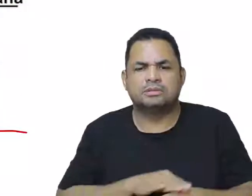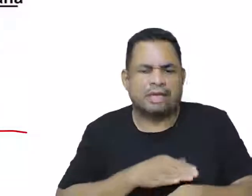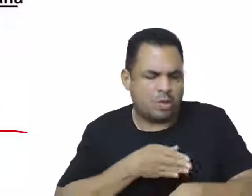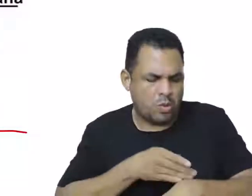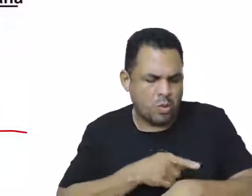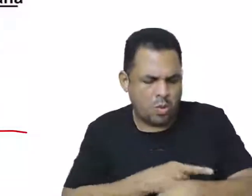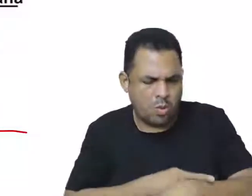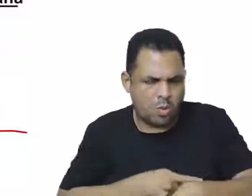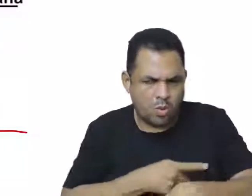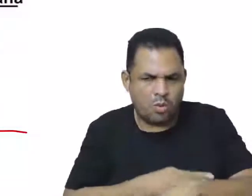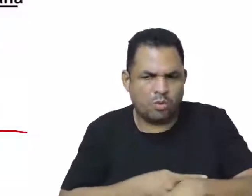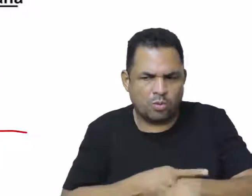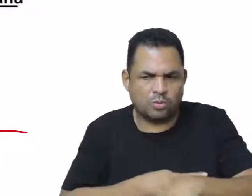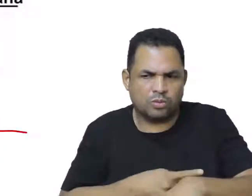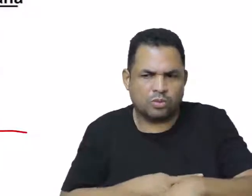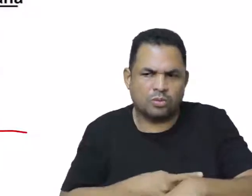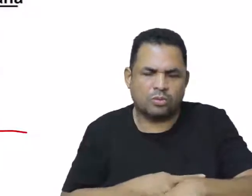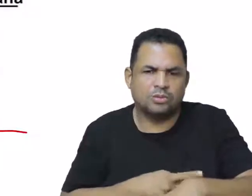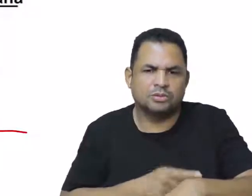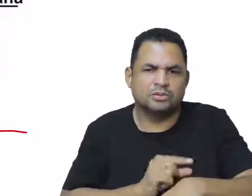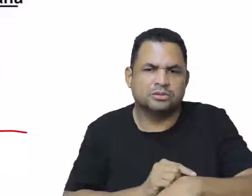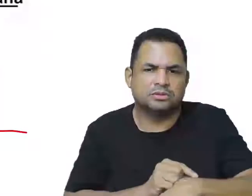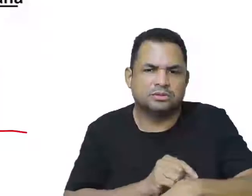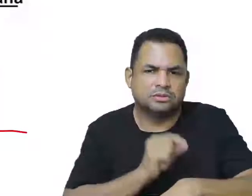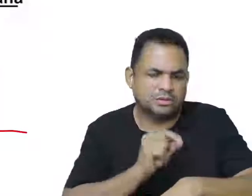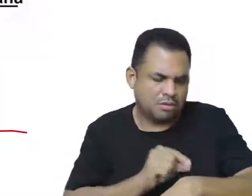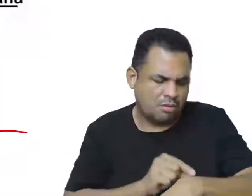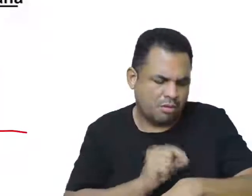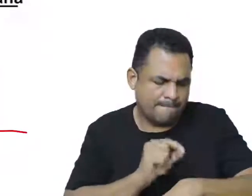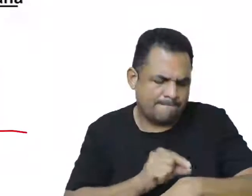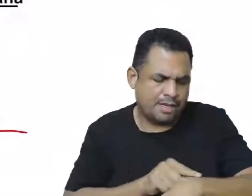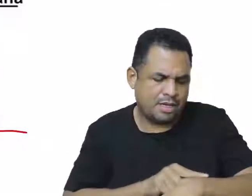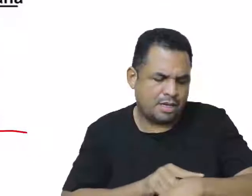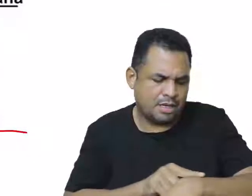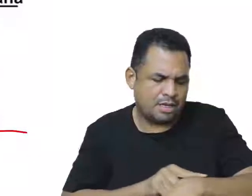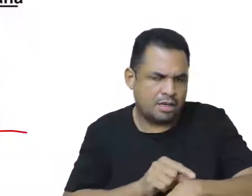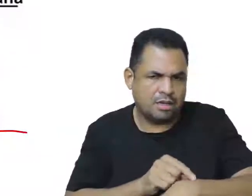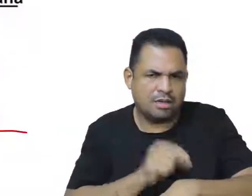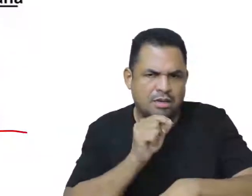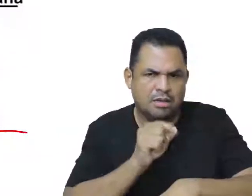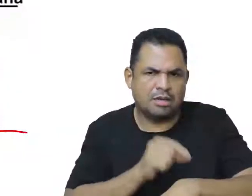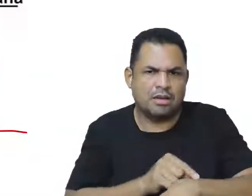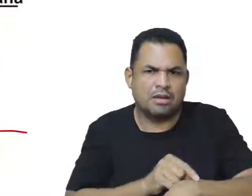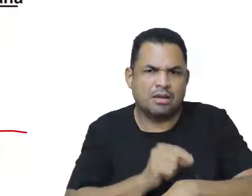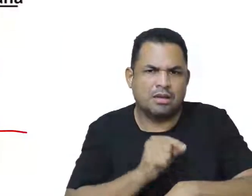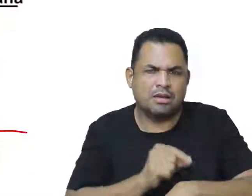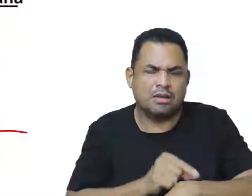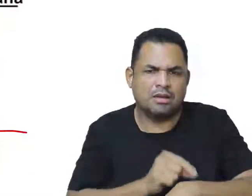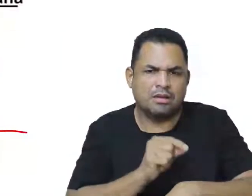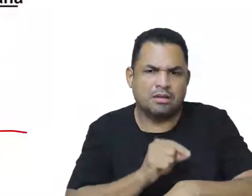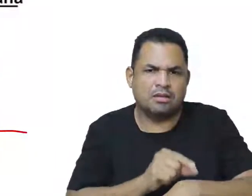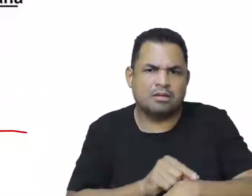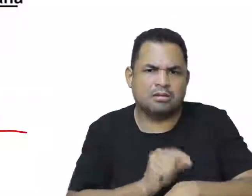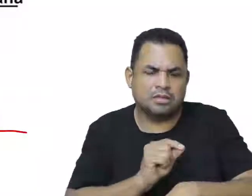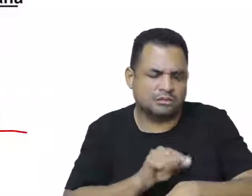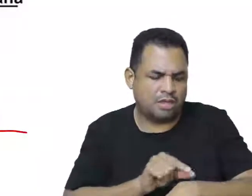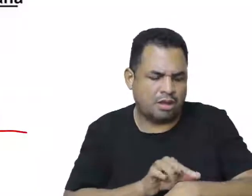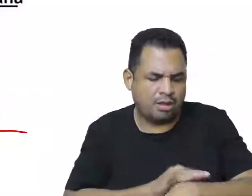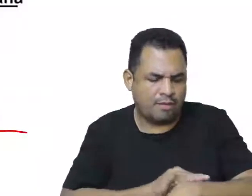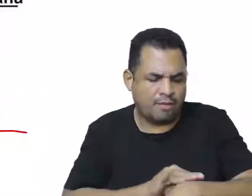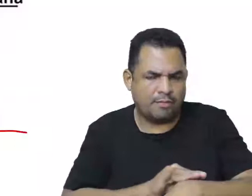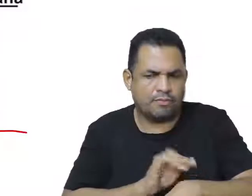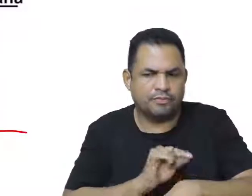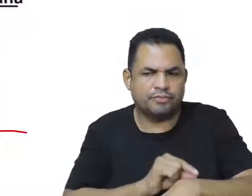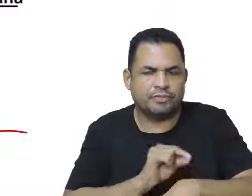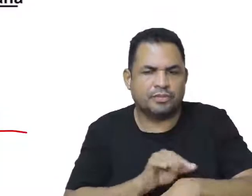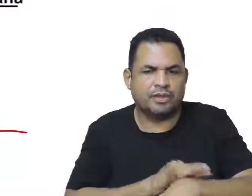machucou superficialmente falando e que saiu só aquela pelezinha de cima da nossa pele, saiu só aquela camadinha, né? É como se tivesse